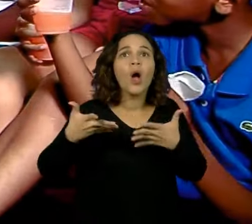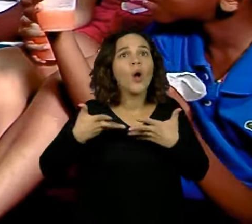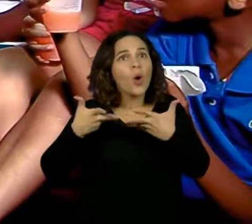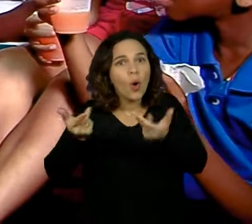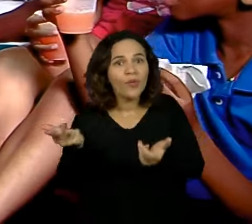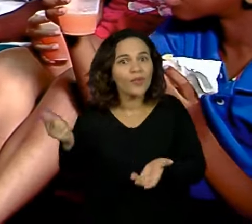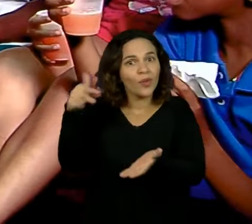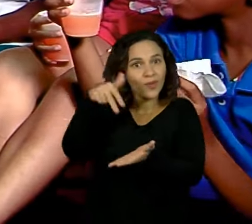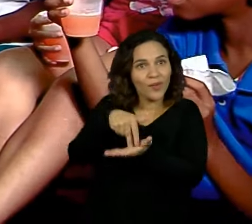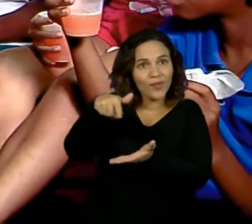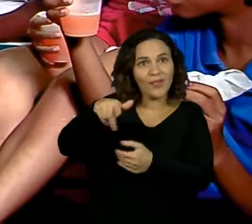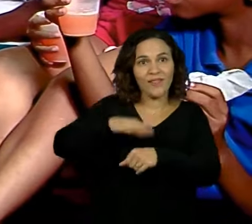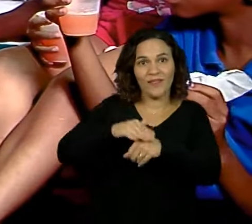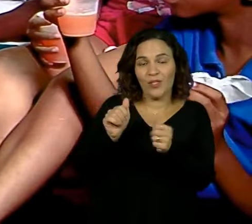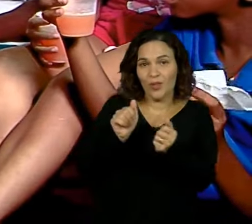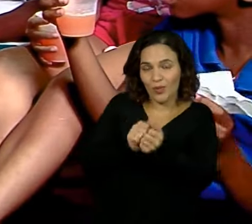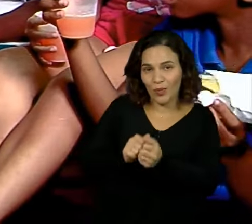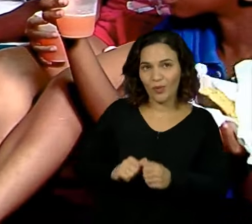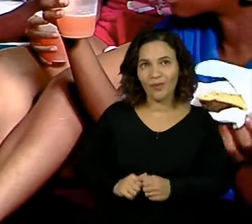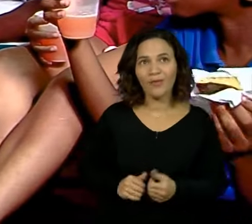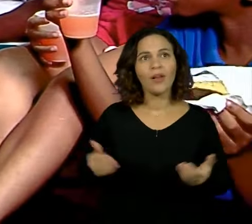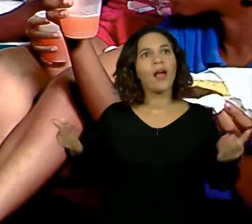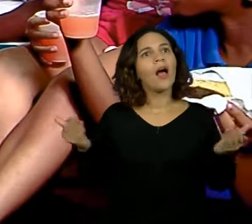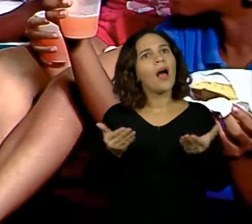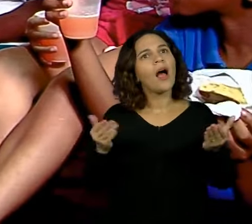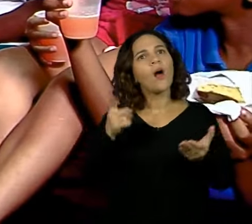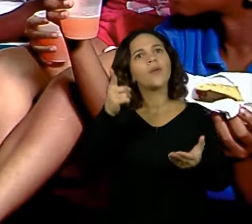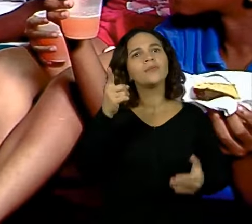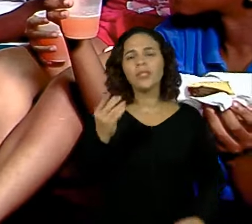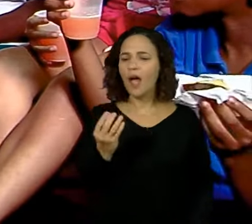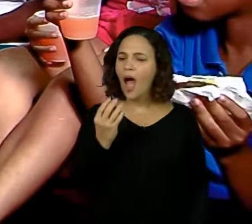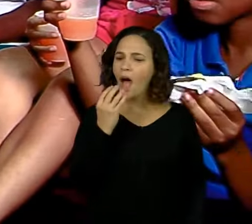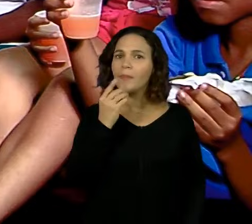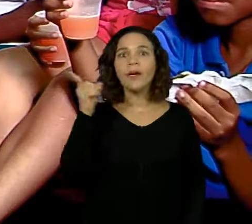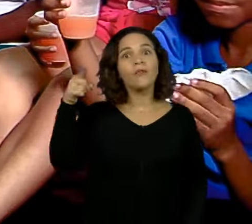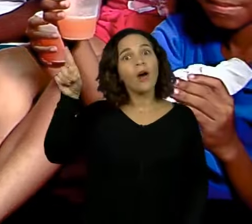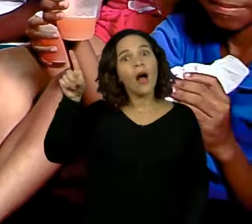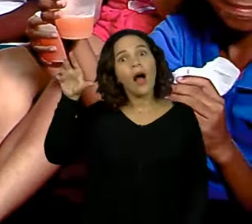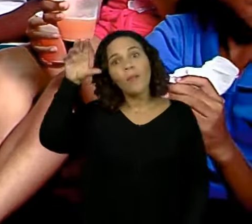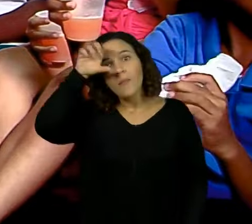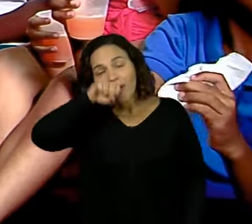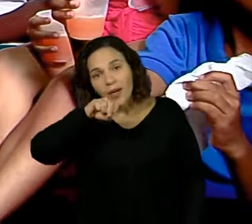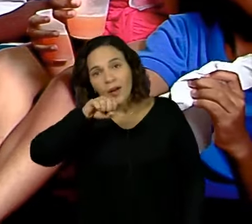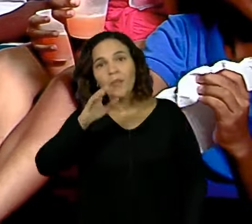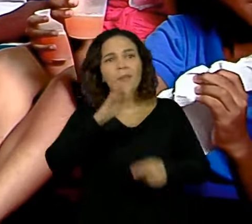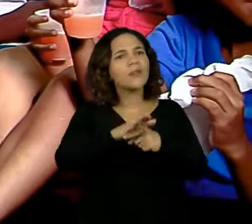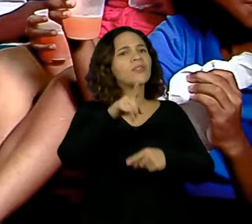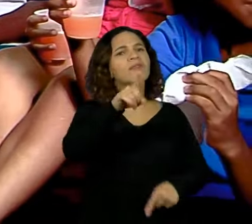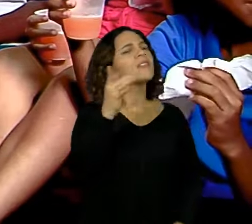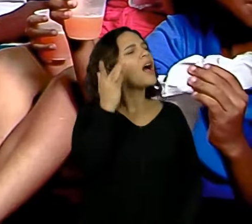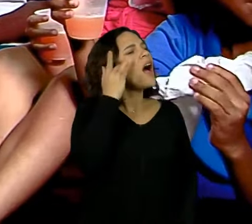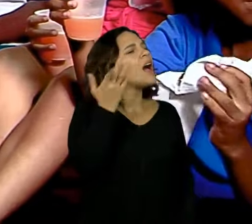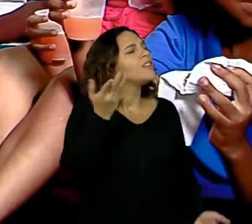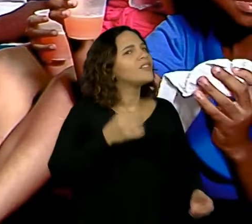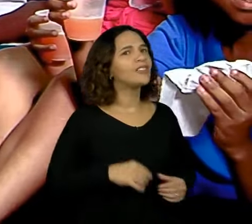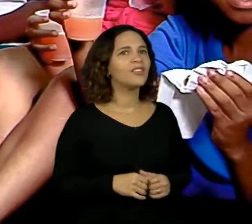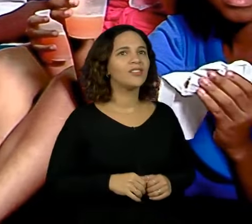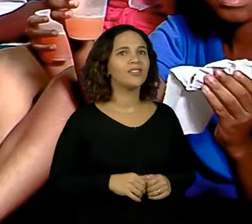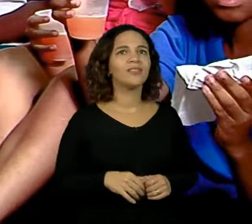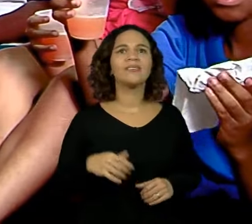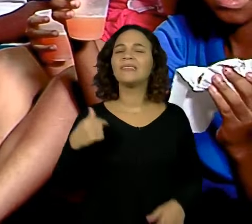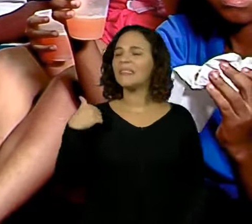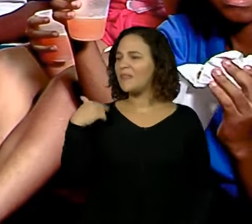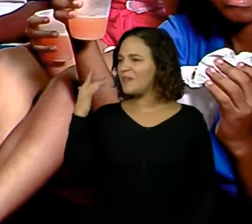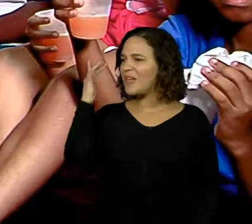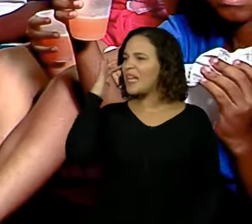aqui fazer a receita junto com ela, e agora essa receita tá na sua mão. Ela foi lá aprender também para você. O que, que você acha disso? Eu acho